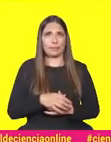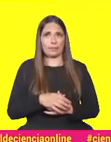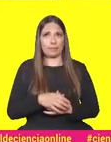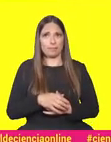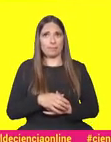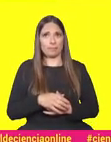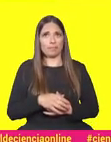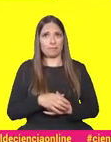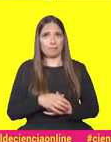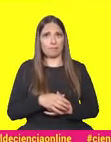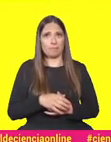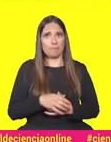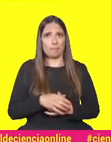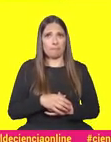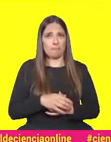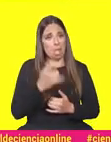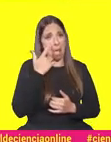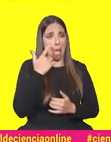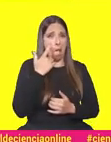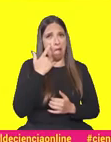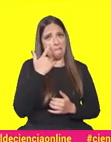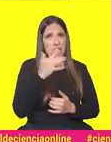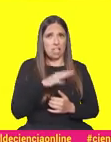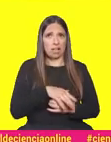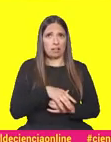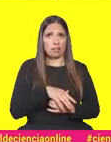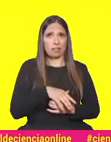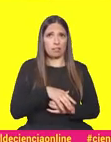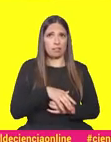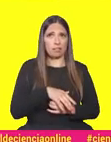Posso sim, é verdade. Não sei se funcionará muito bem, vamos ver.